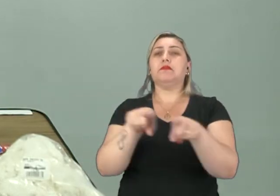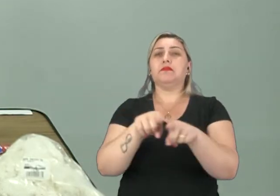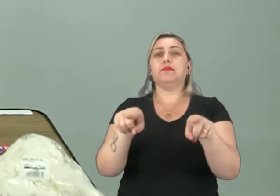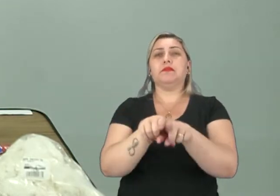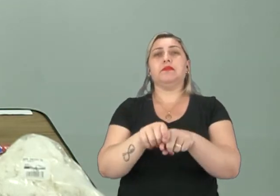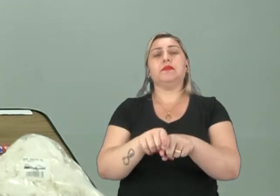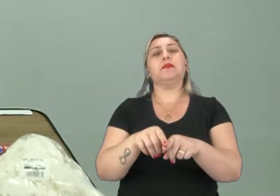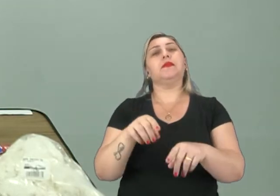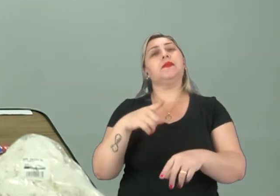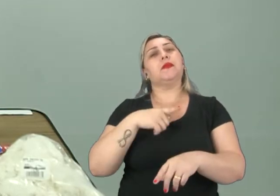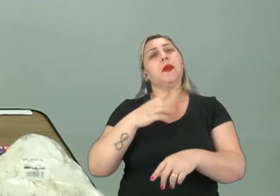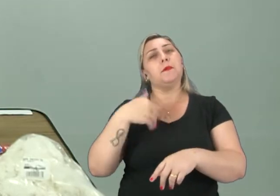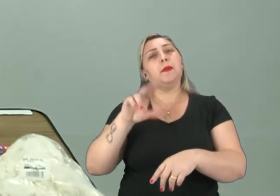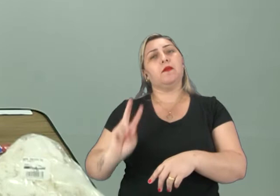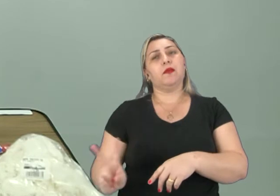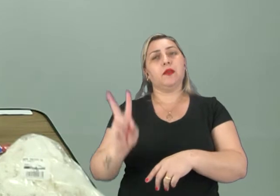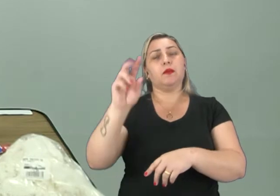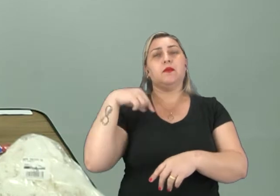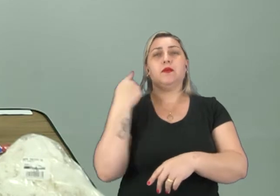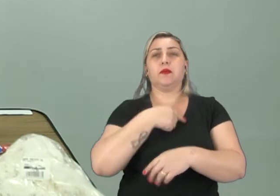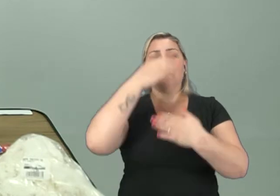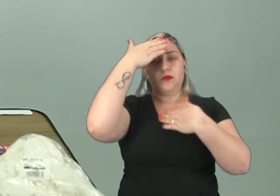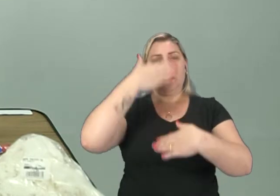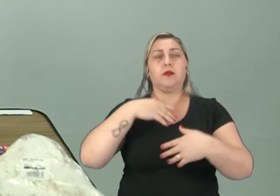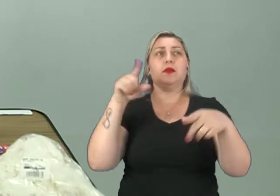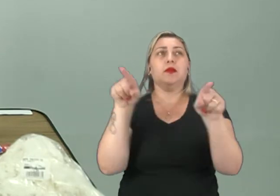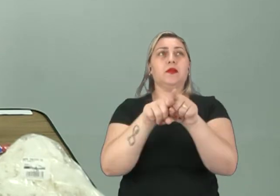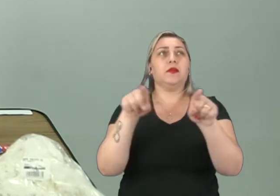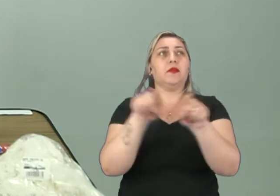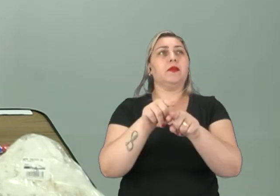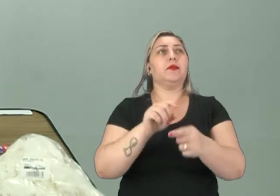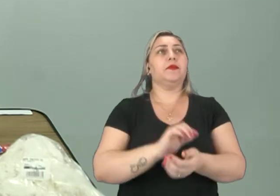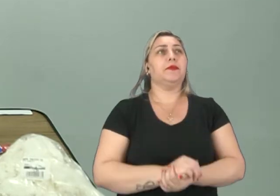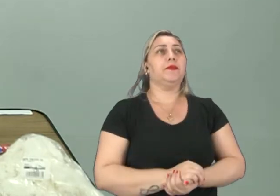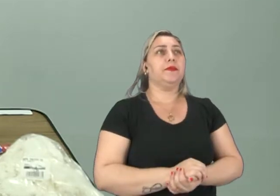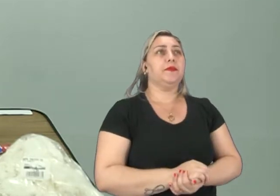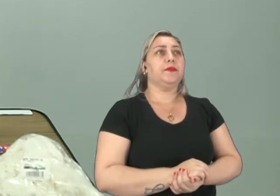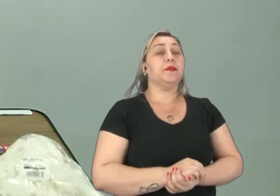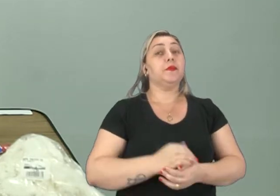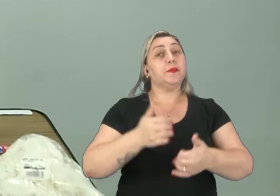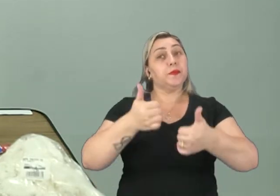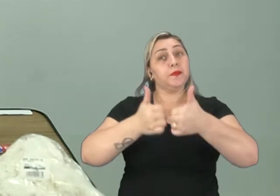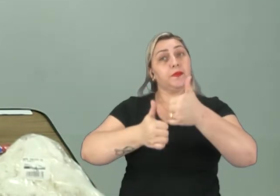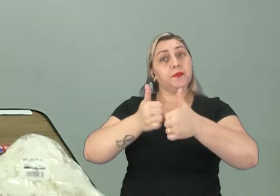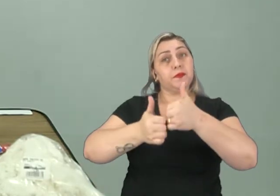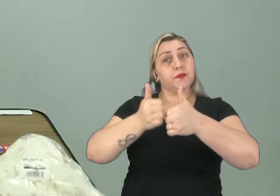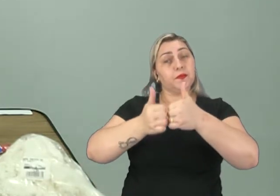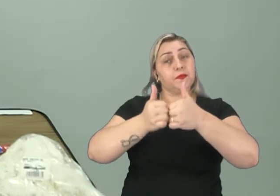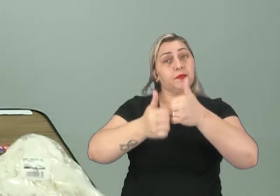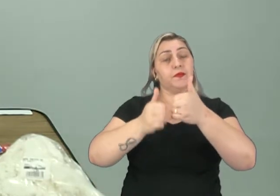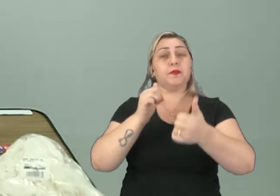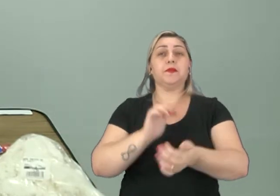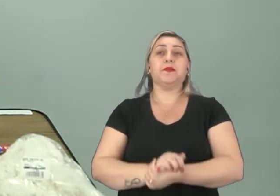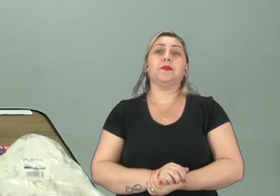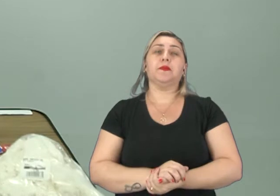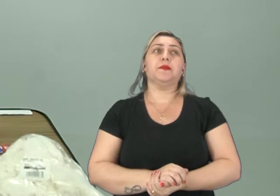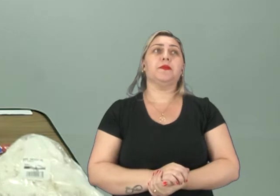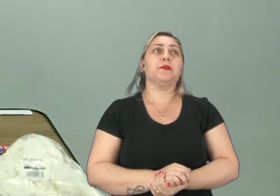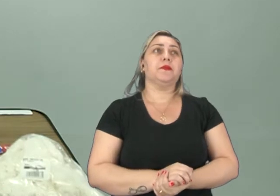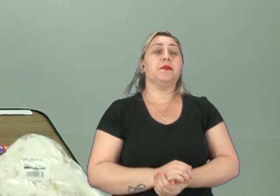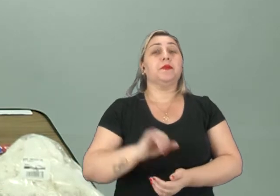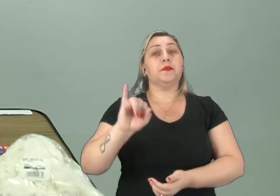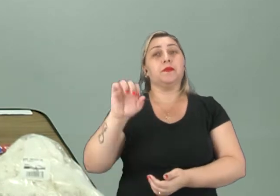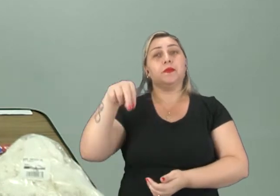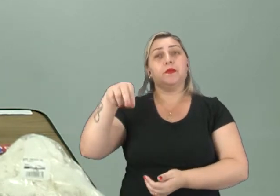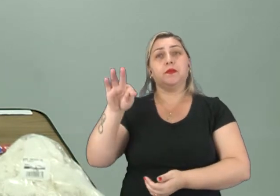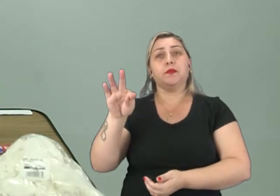tenha mais nutrientes para o nosso corpo. Como é o caso também aqui do arroz. Esse arroz que eu tenho aqui, ó, é o